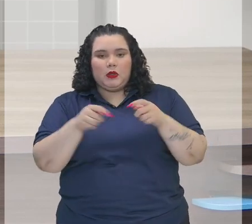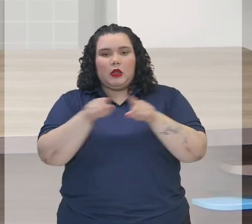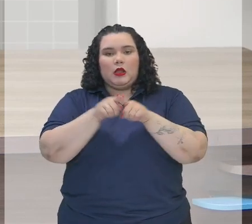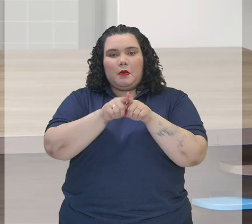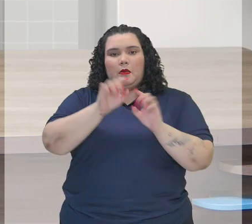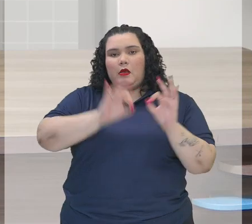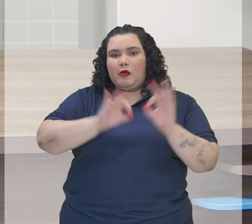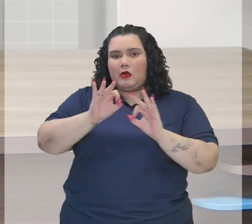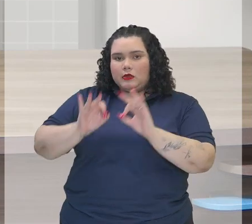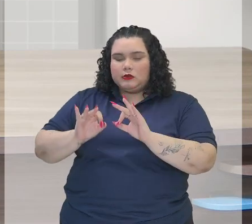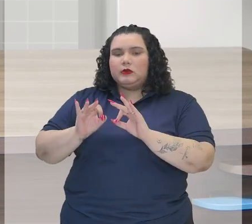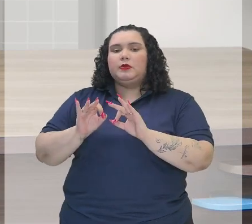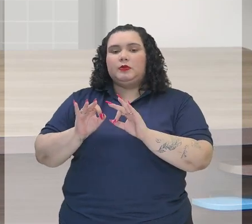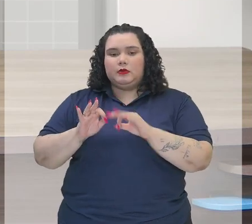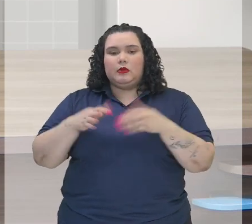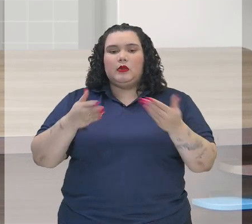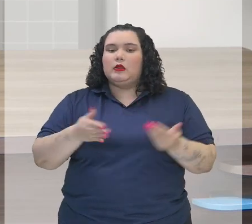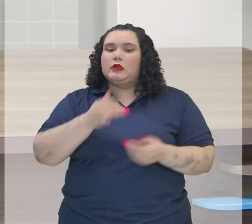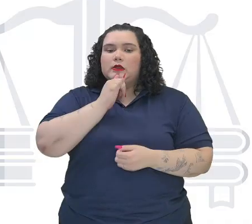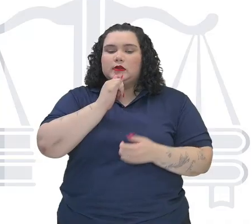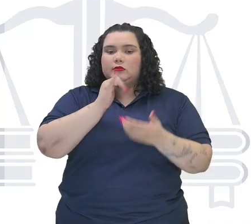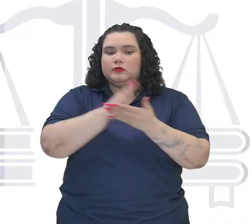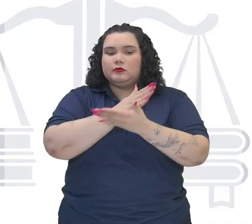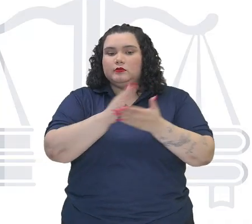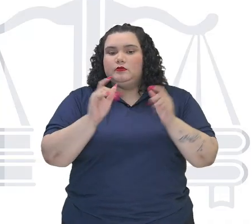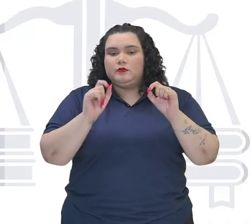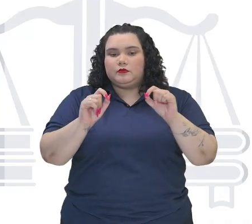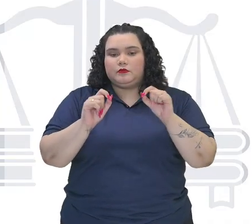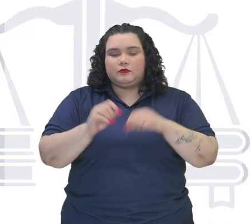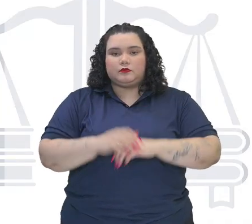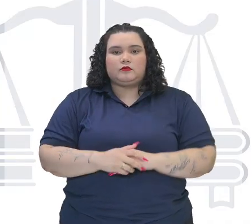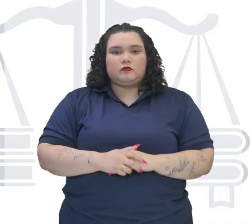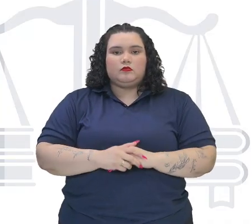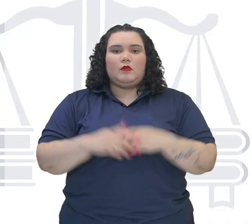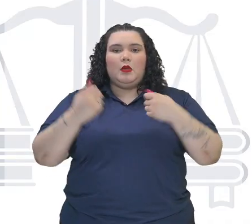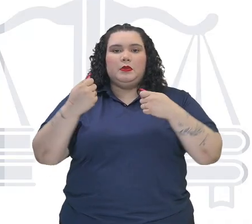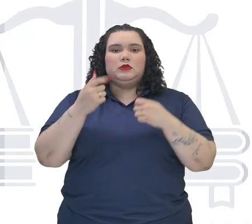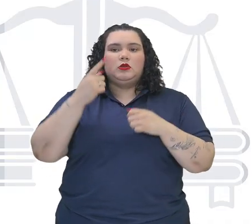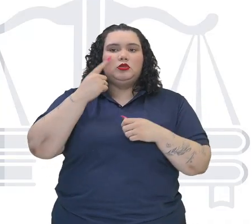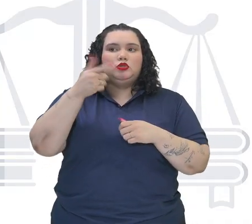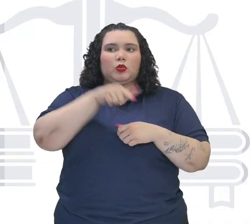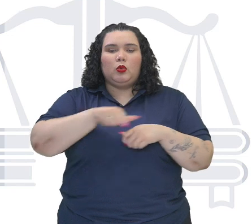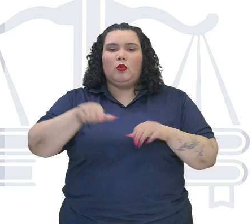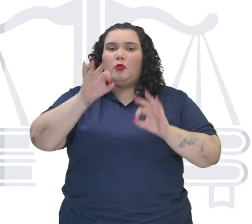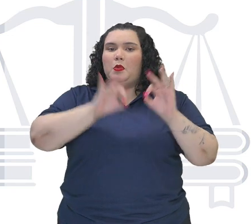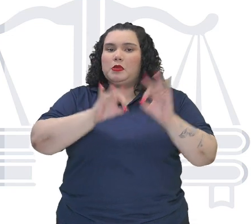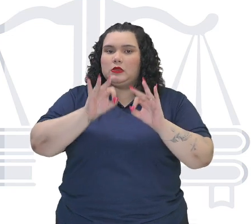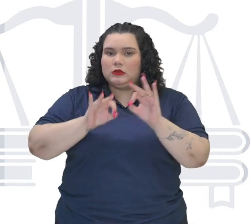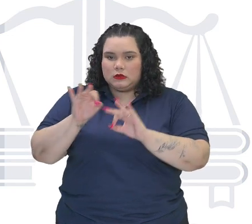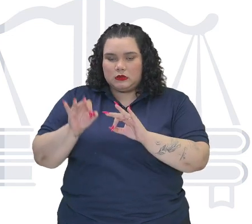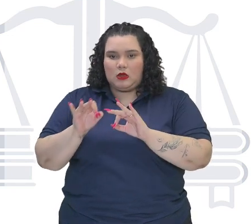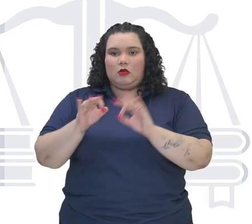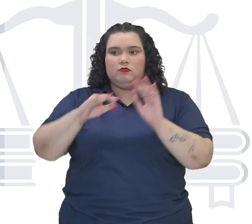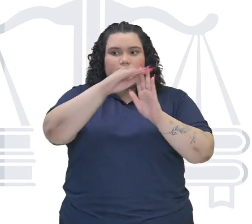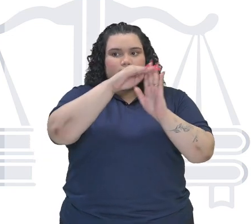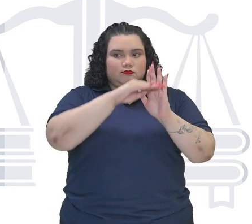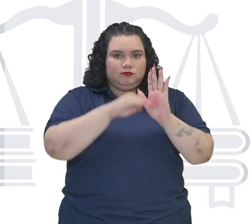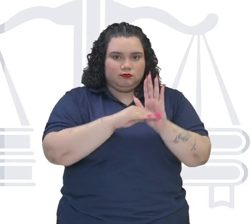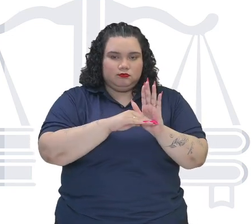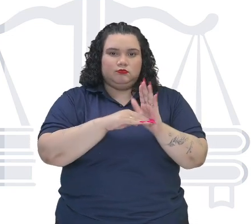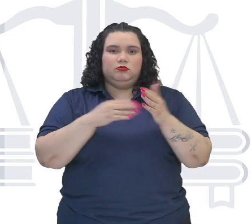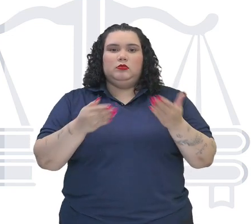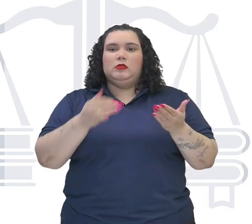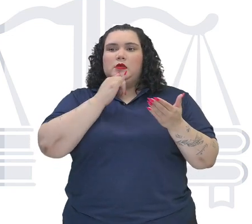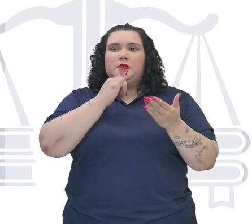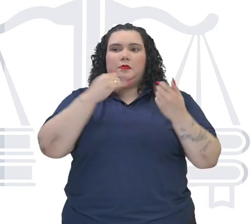regulação. E alguns exemplos, olha só, checar os passos planejados, ou seja, lembra da lista? Ele seguiu aqueles passos, ou ele